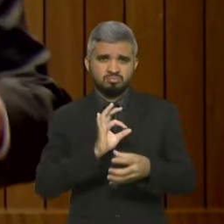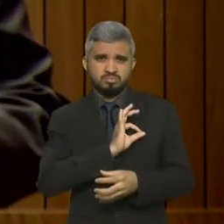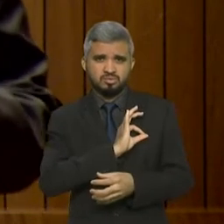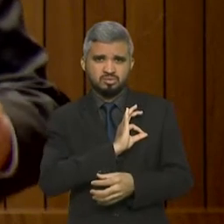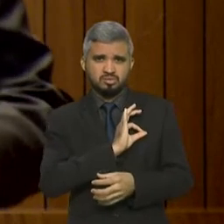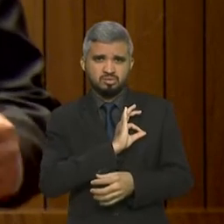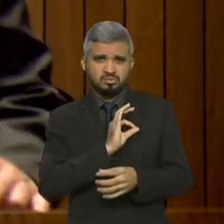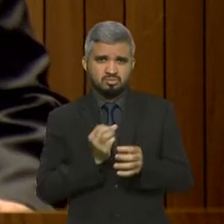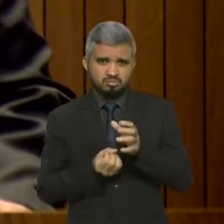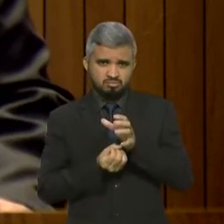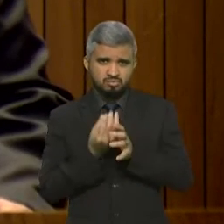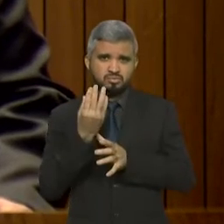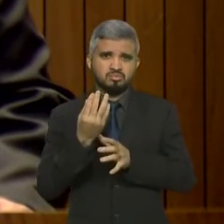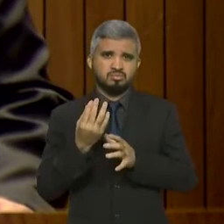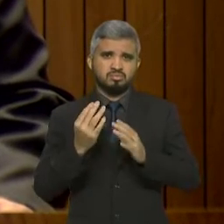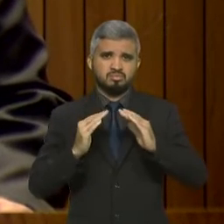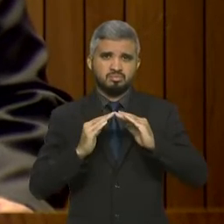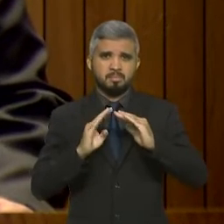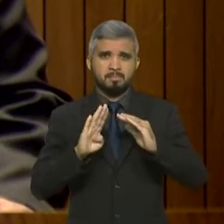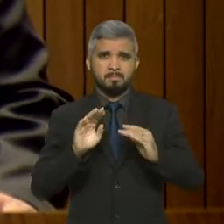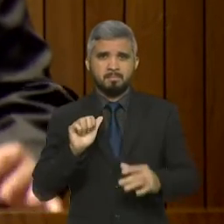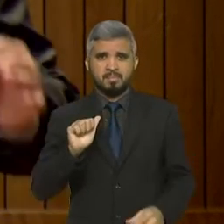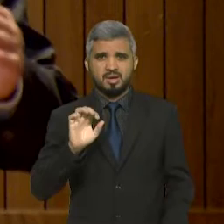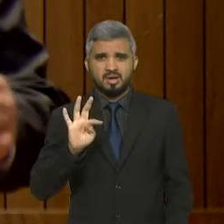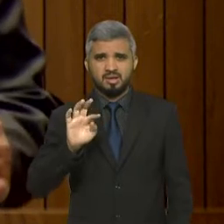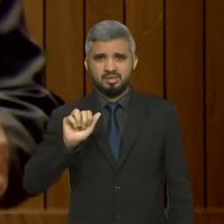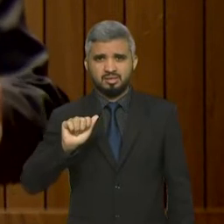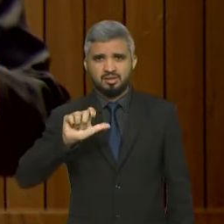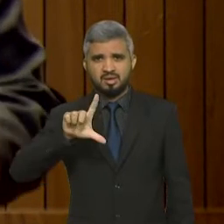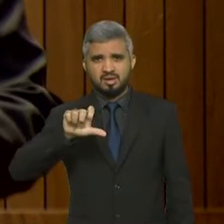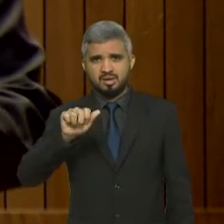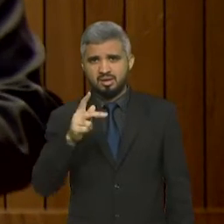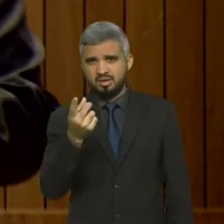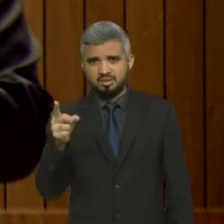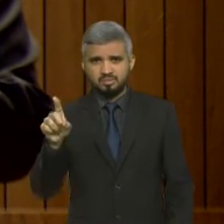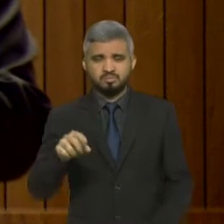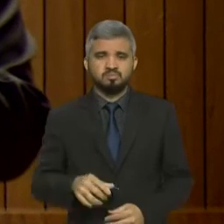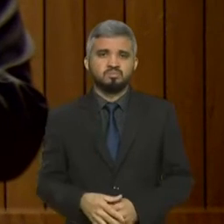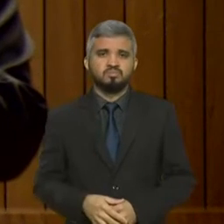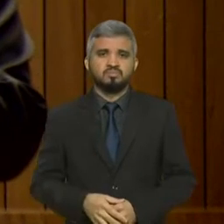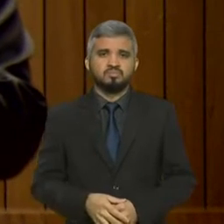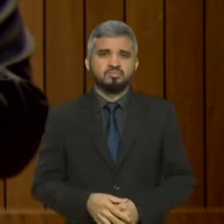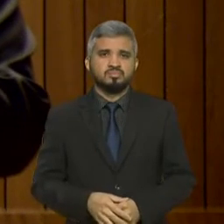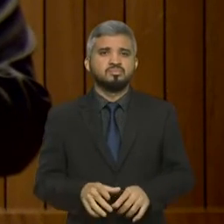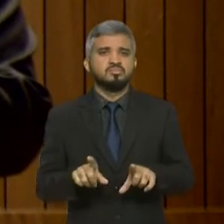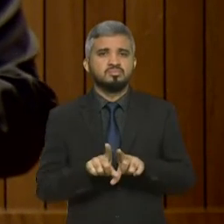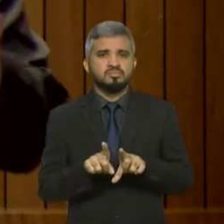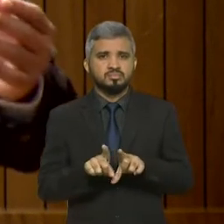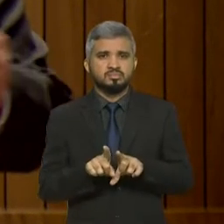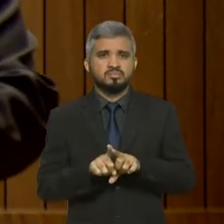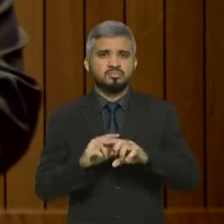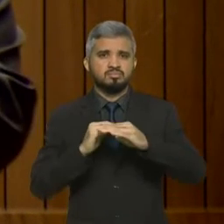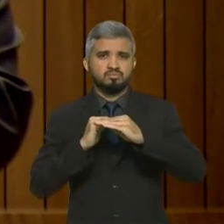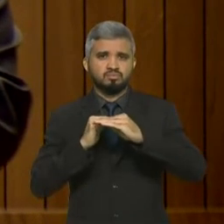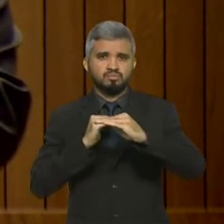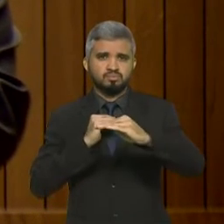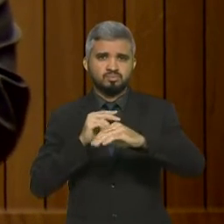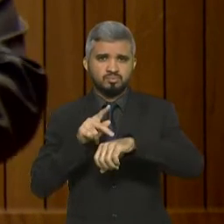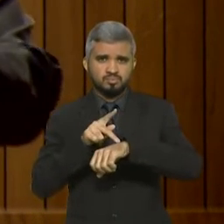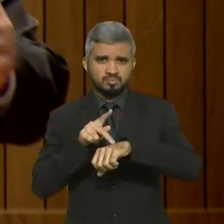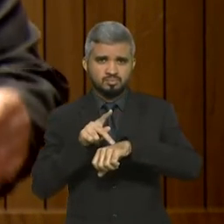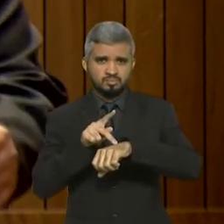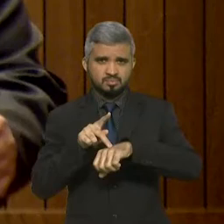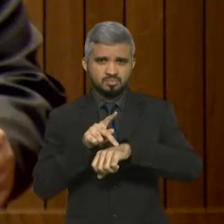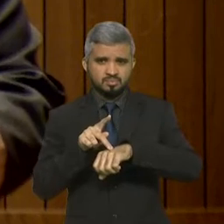muitos asfaltos, né, beneficiando toda a cidade de Pedreiras. Até esqueci, quando foi